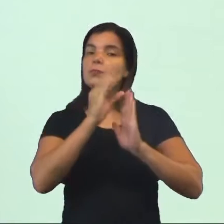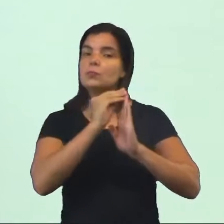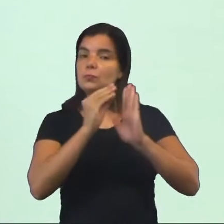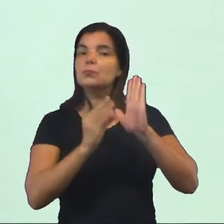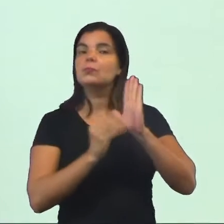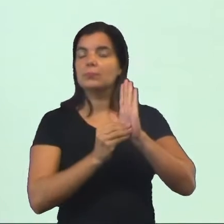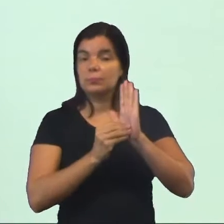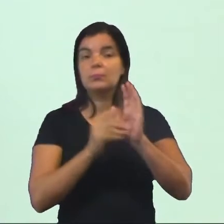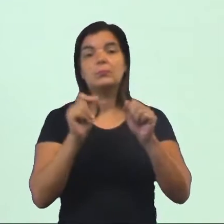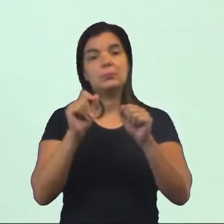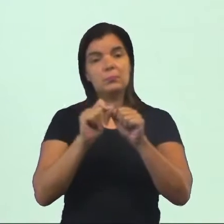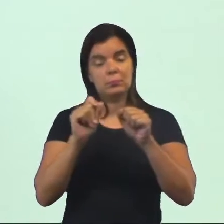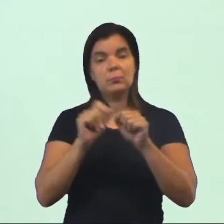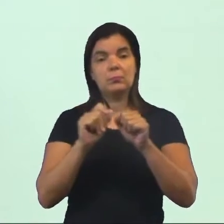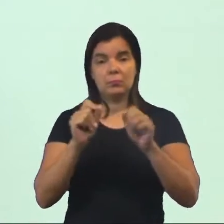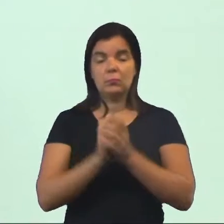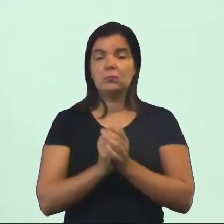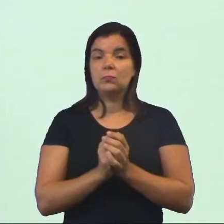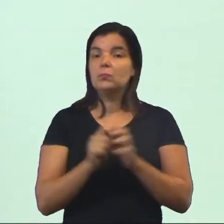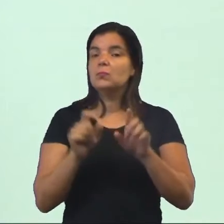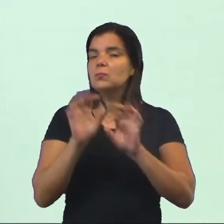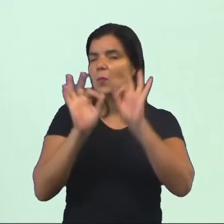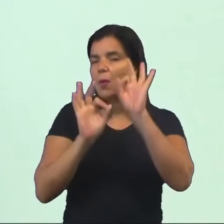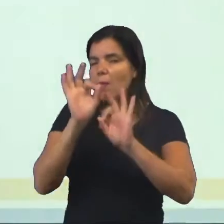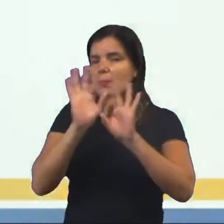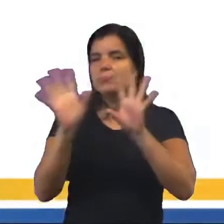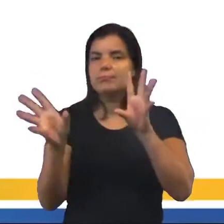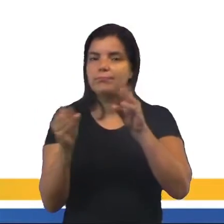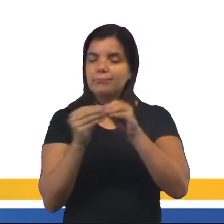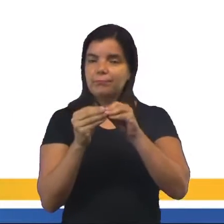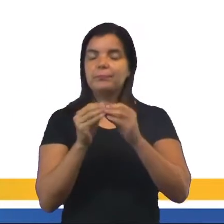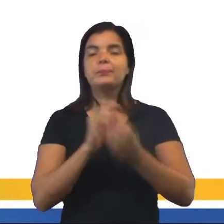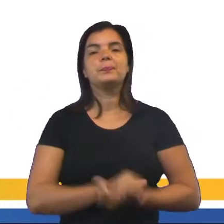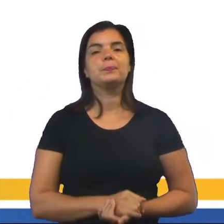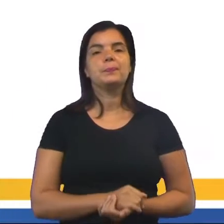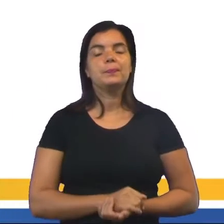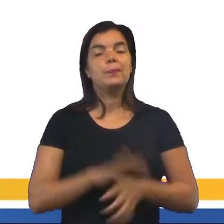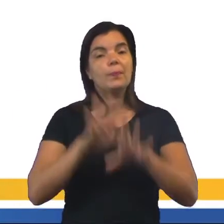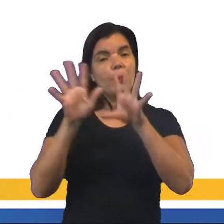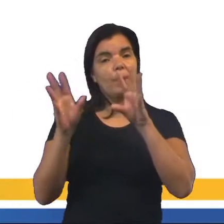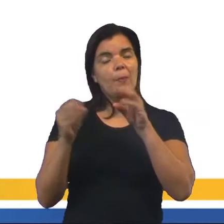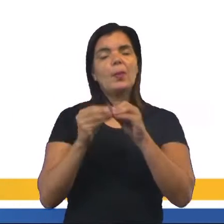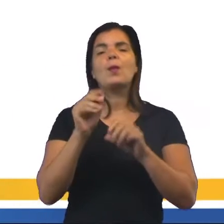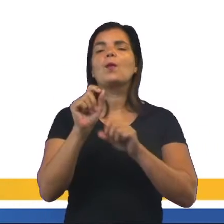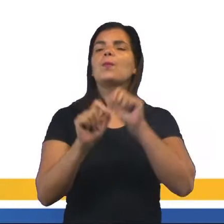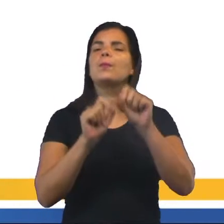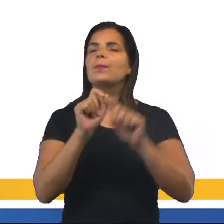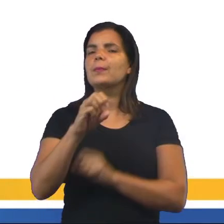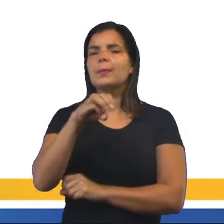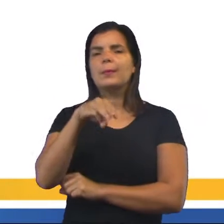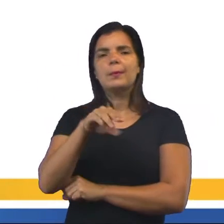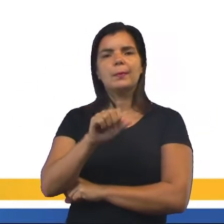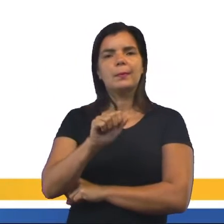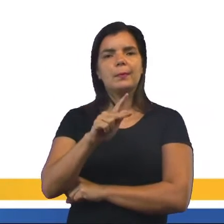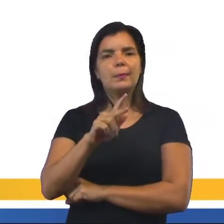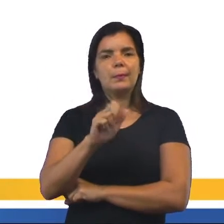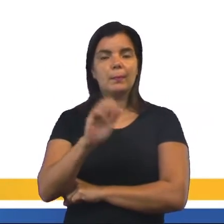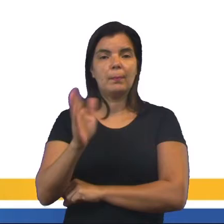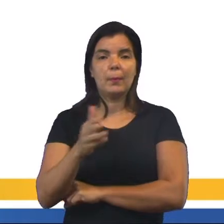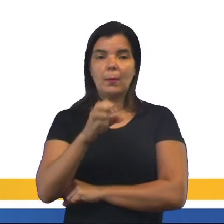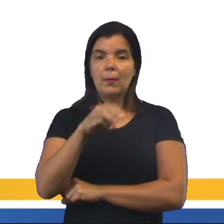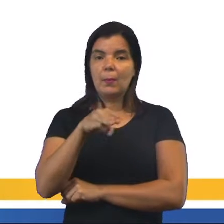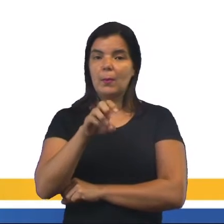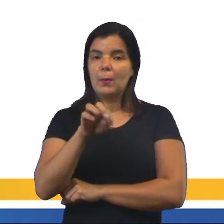queira fazê-lo em forma de mapa mental. Continuando, resumindo, o que é o mapa mental? É uma ficha